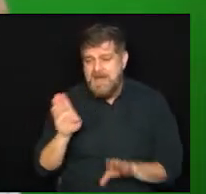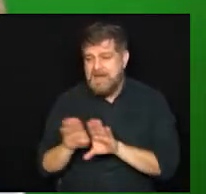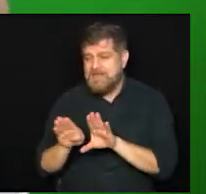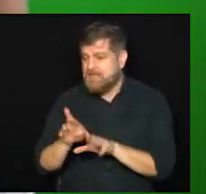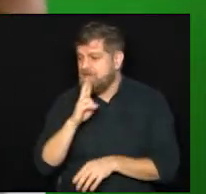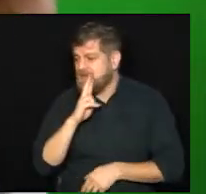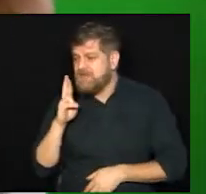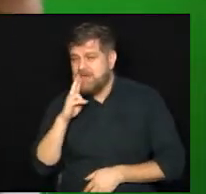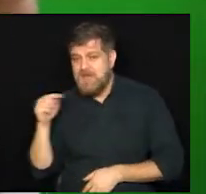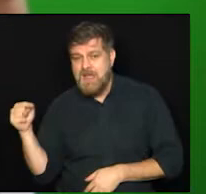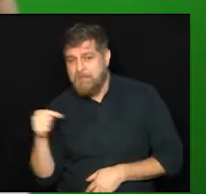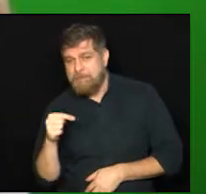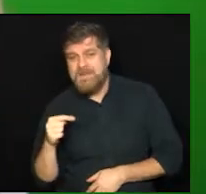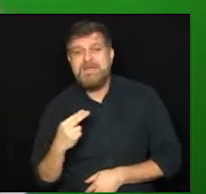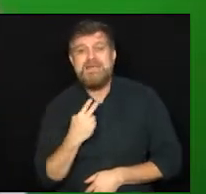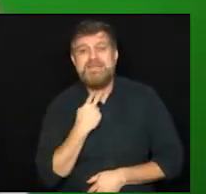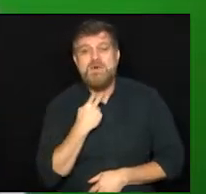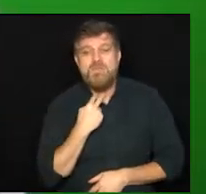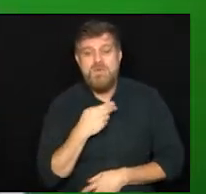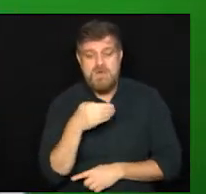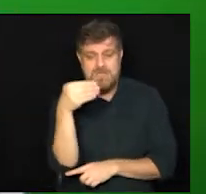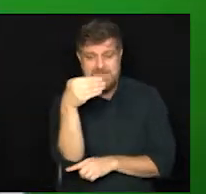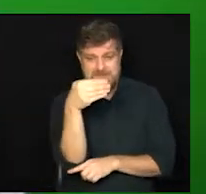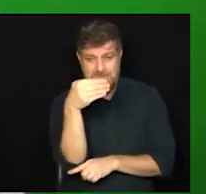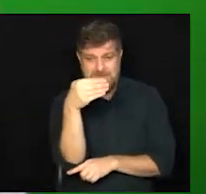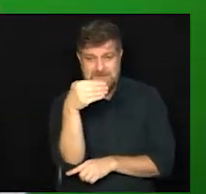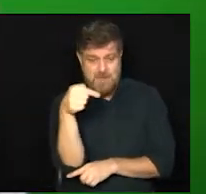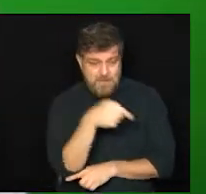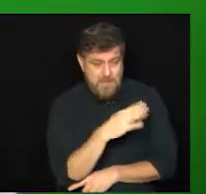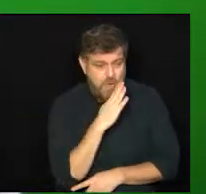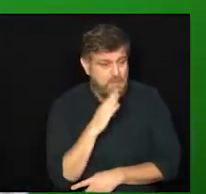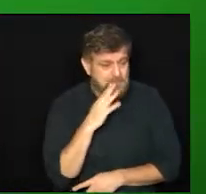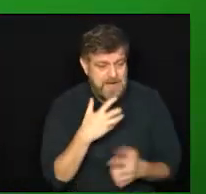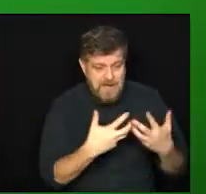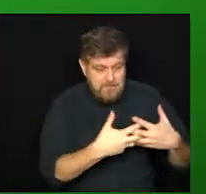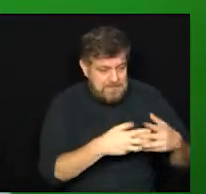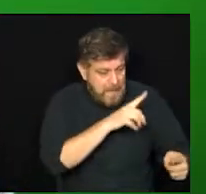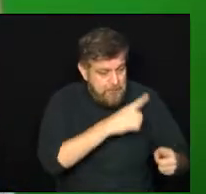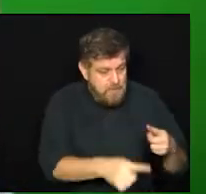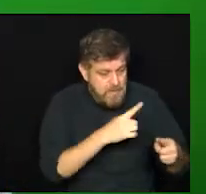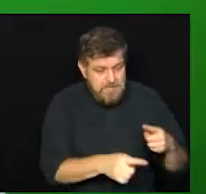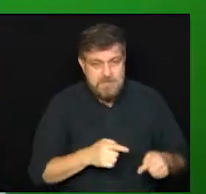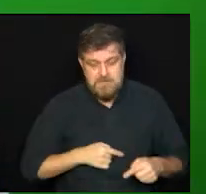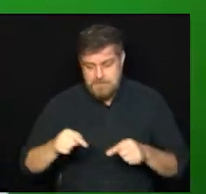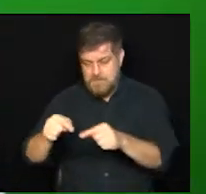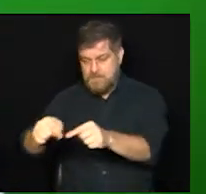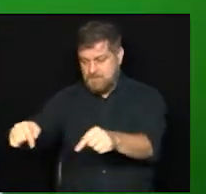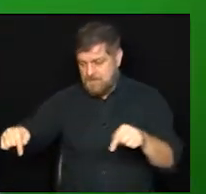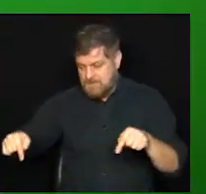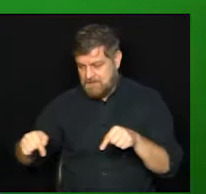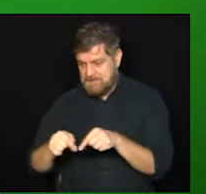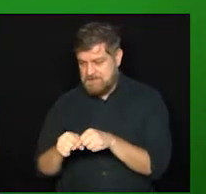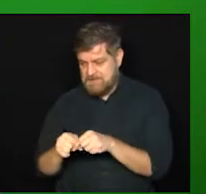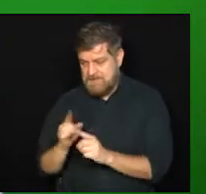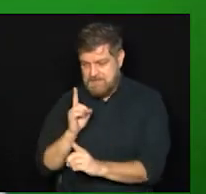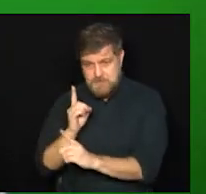não libera os bares e restaurantes do hotel. Libera o salão, mas não libera o salão